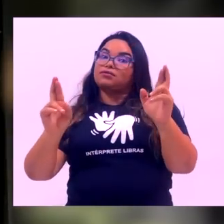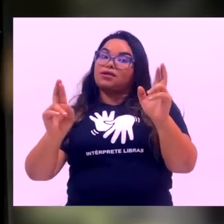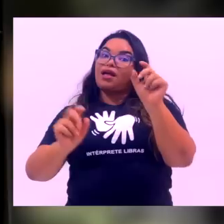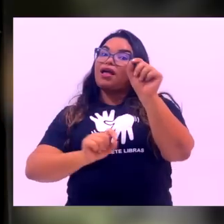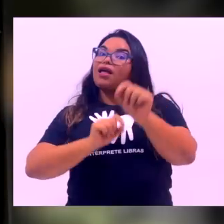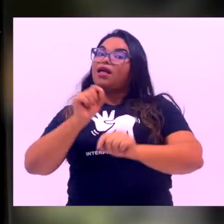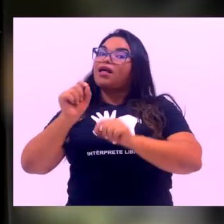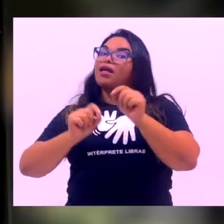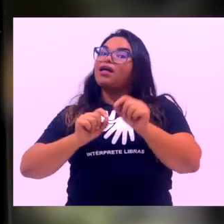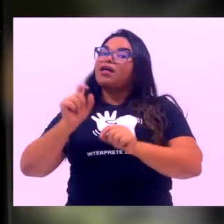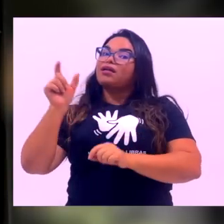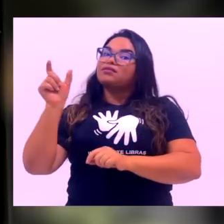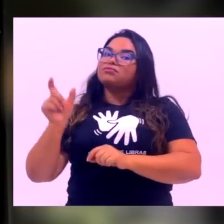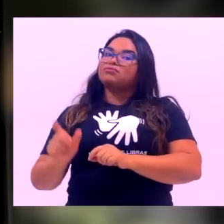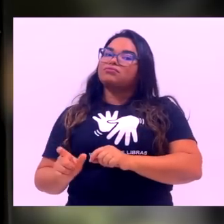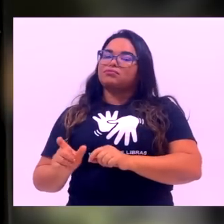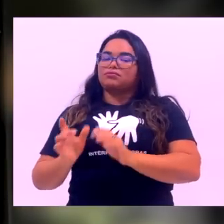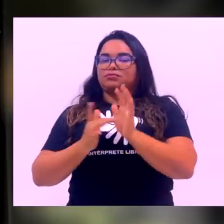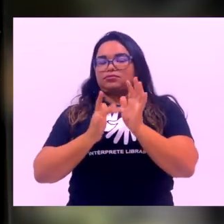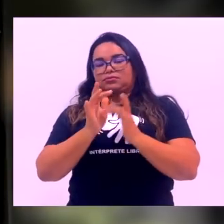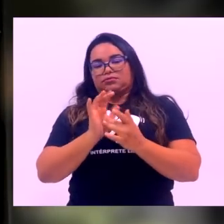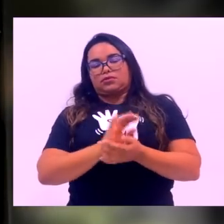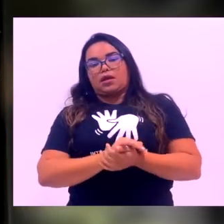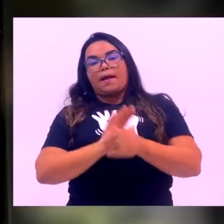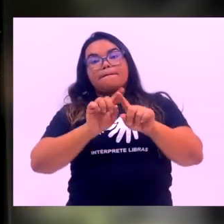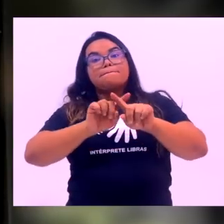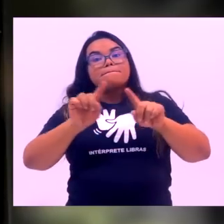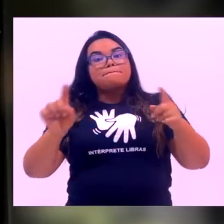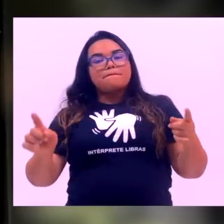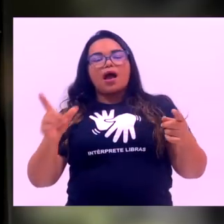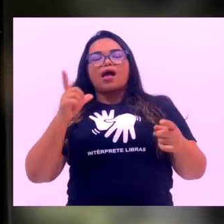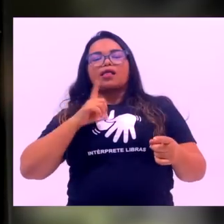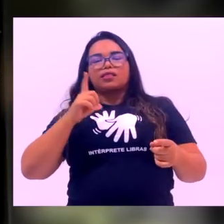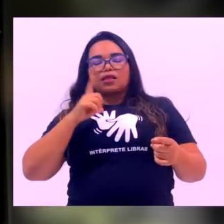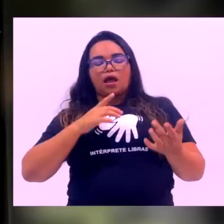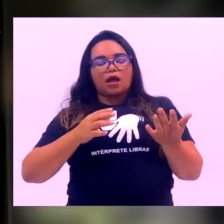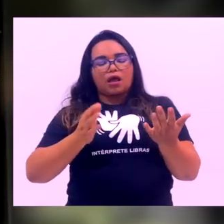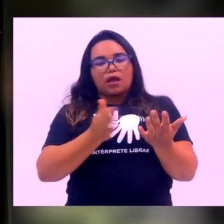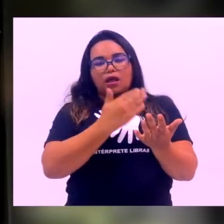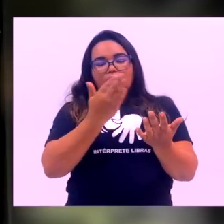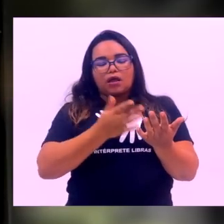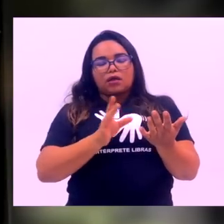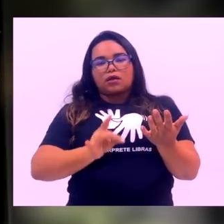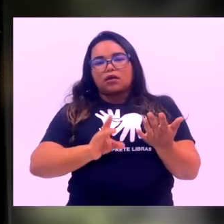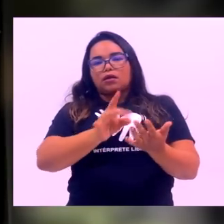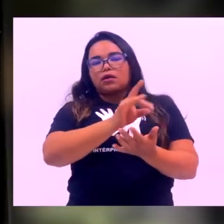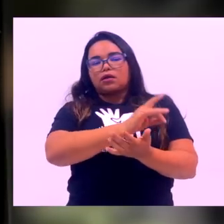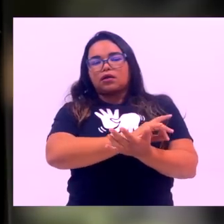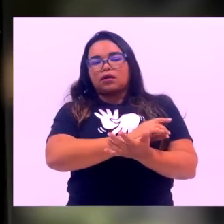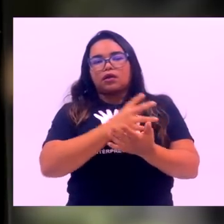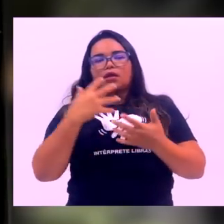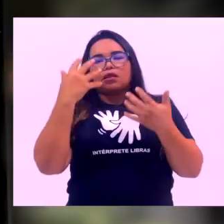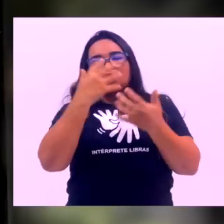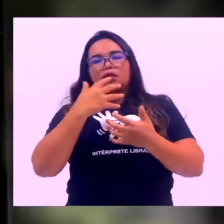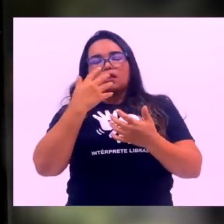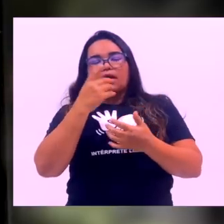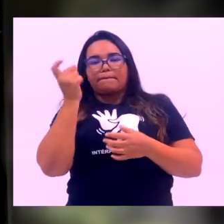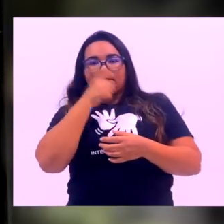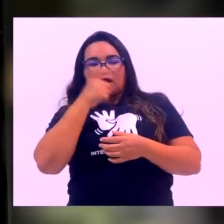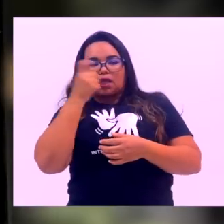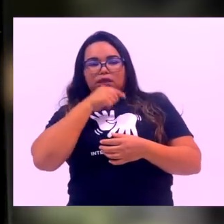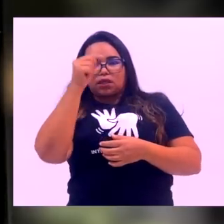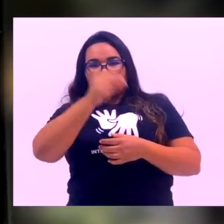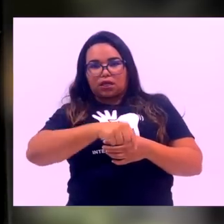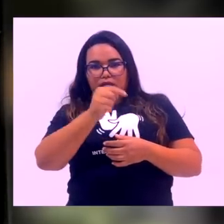esperança. Mas ele tem um esboço desse engano total da nossa época, e nós precisamos conhecê-lo. Há